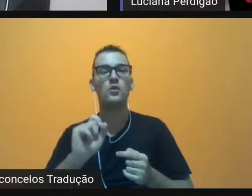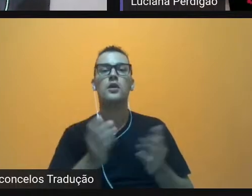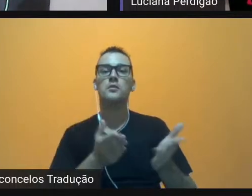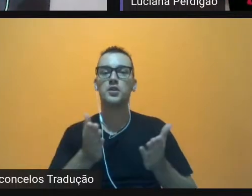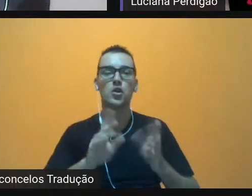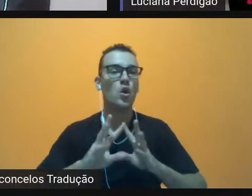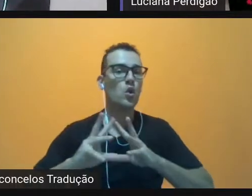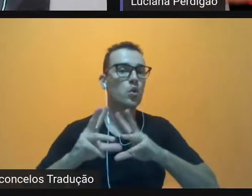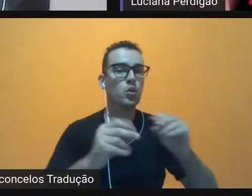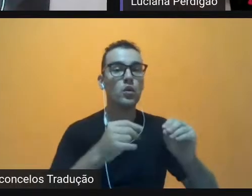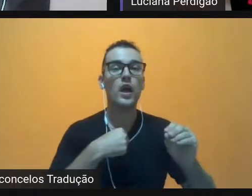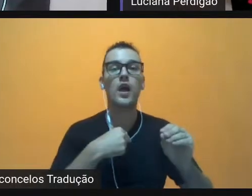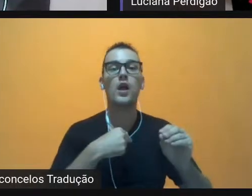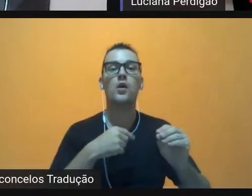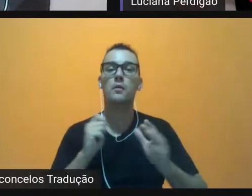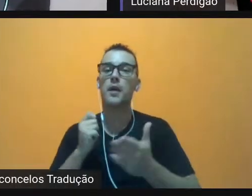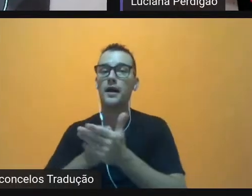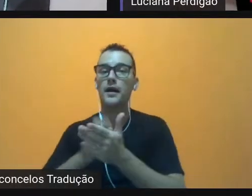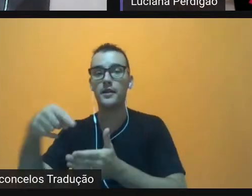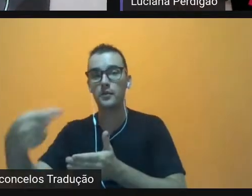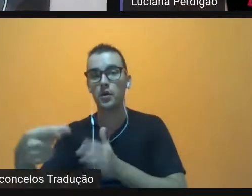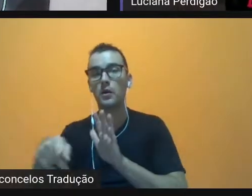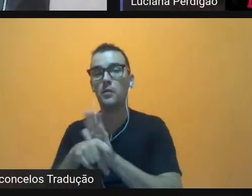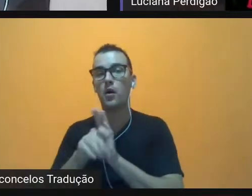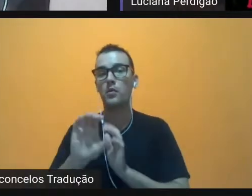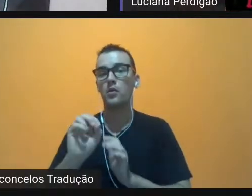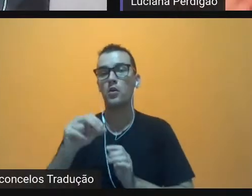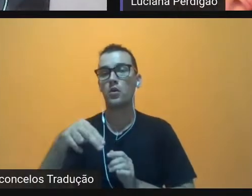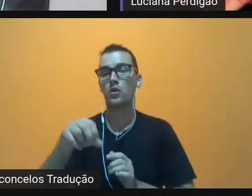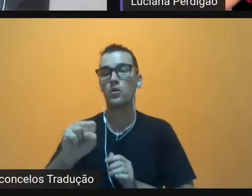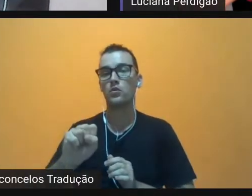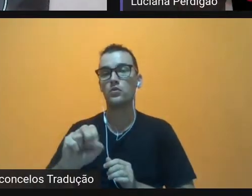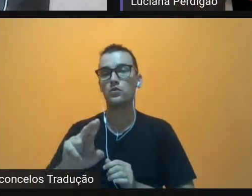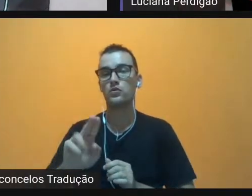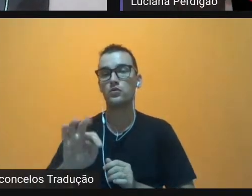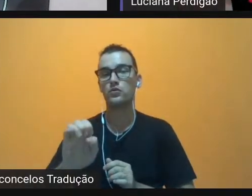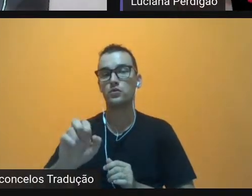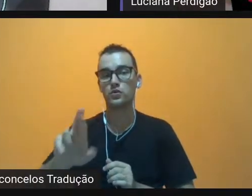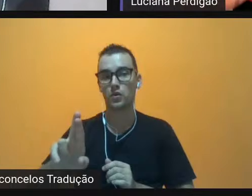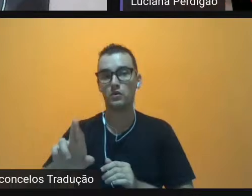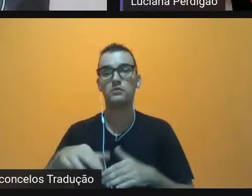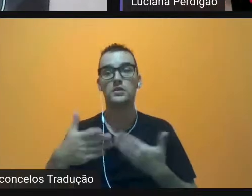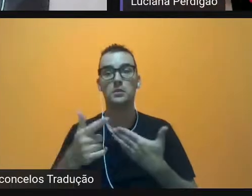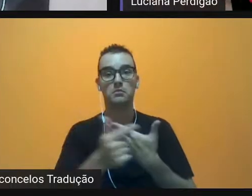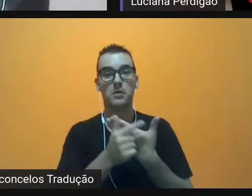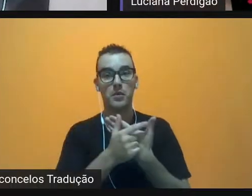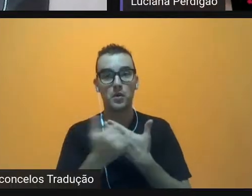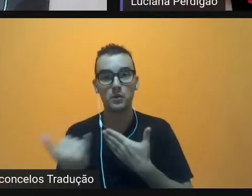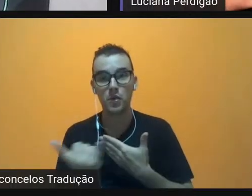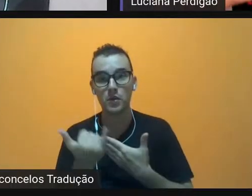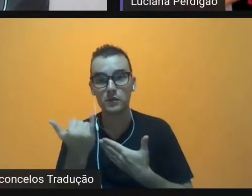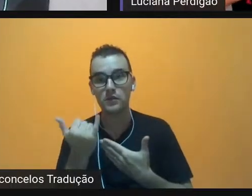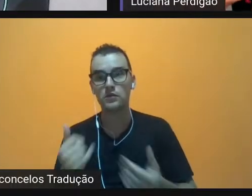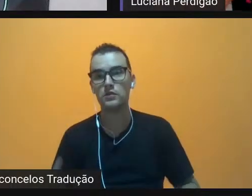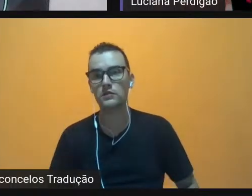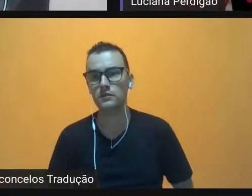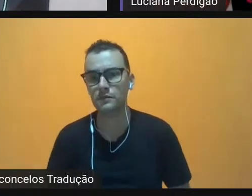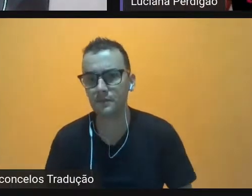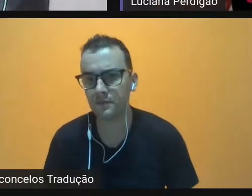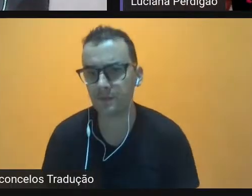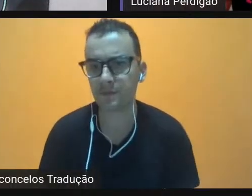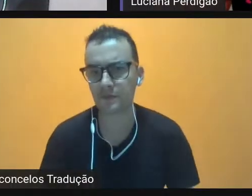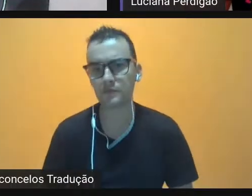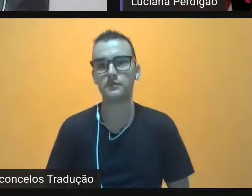pesquisa o consultor. Depois eu vou falar um pouquinho desse papel que é tão importante. E ele fez essa ponte comigo